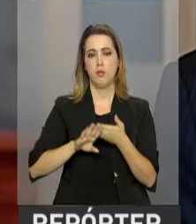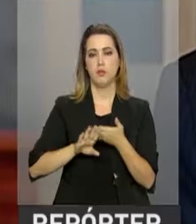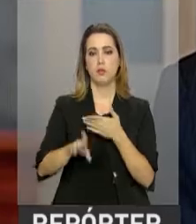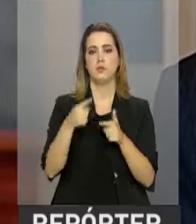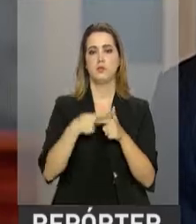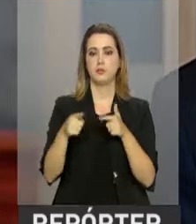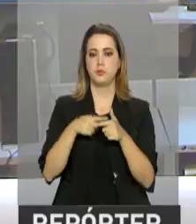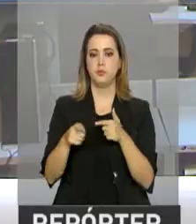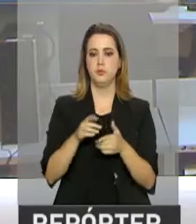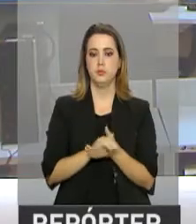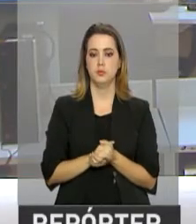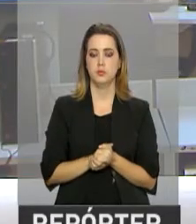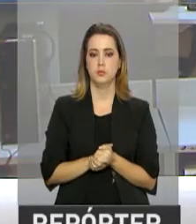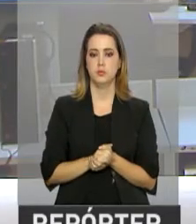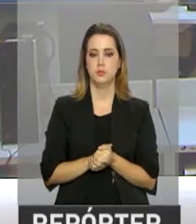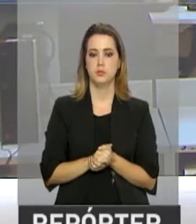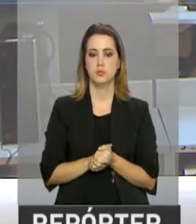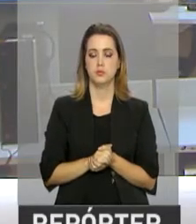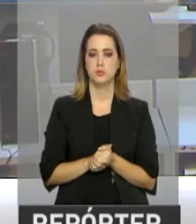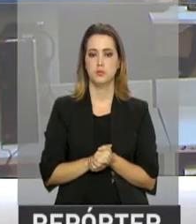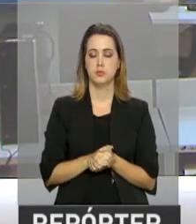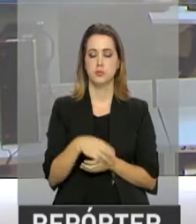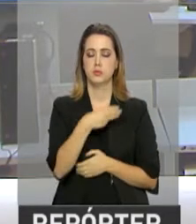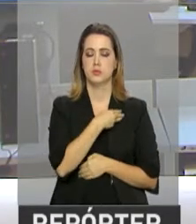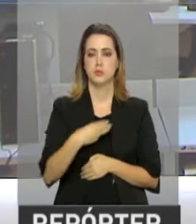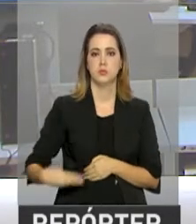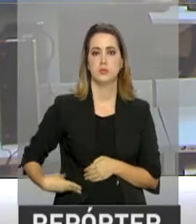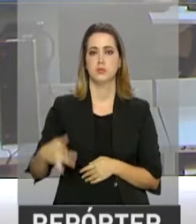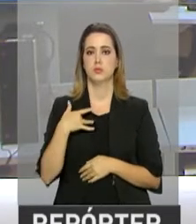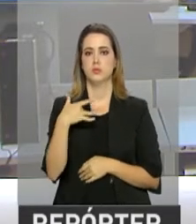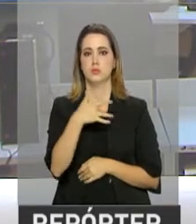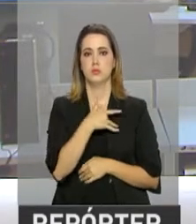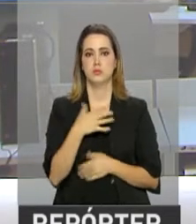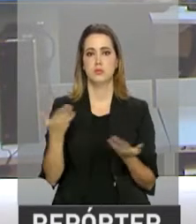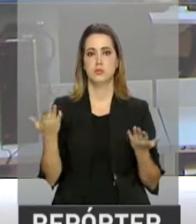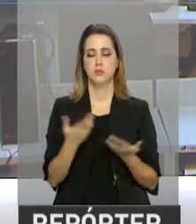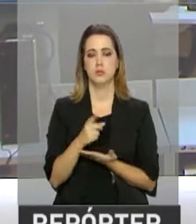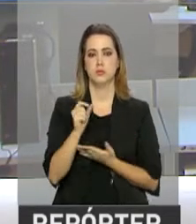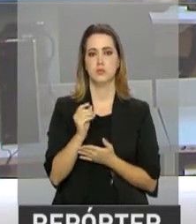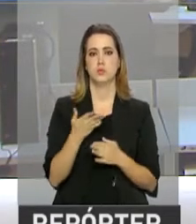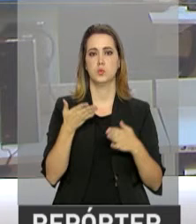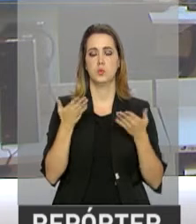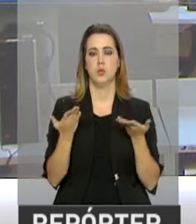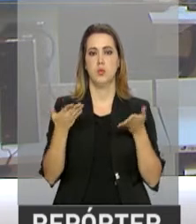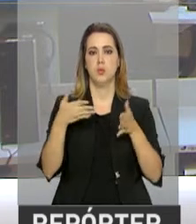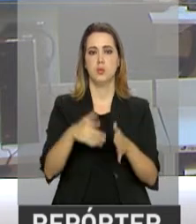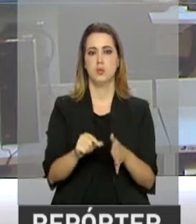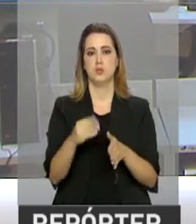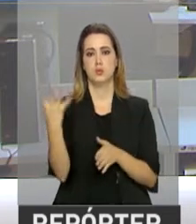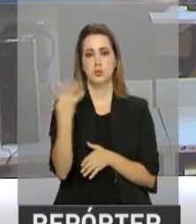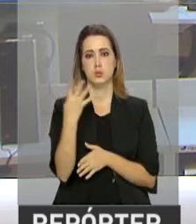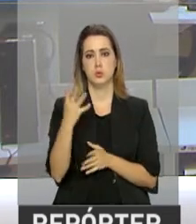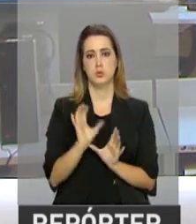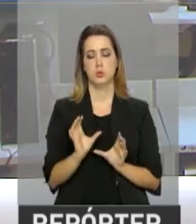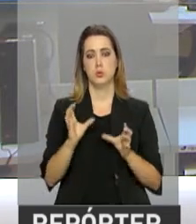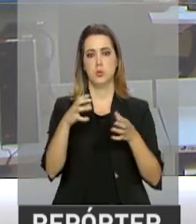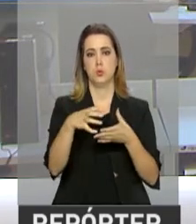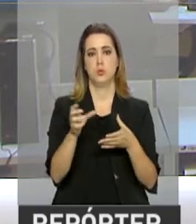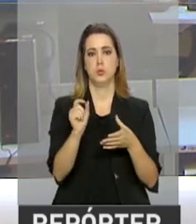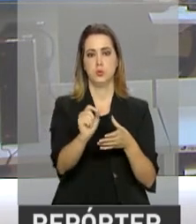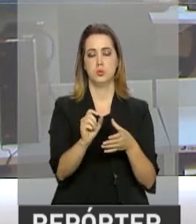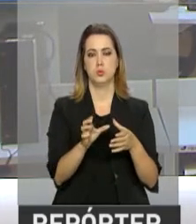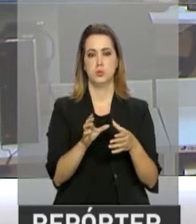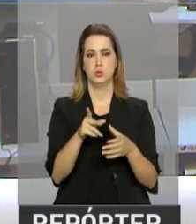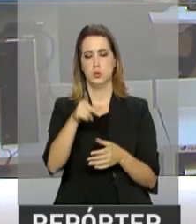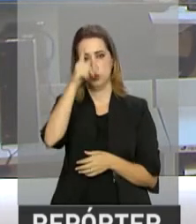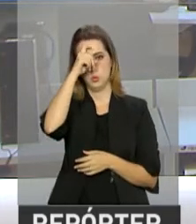crime transnacional. O ministro da Saúde, Ricardo Barros, participou hoje da abertura do 4º Congresso Nacional de Hospitais Privados